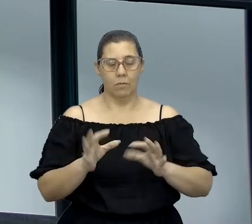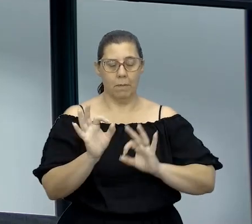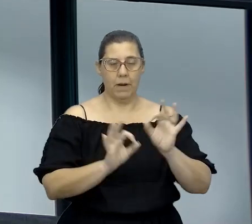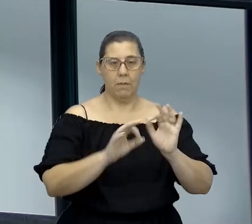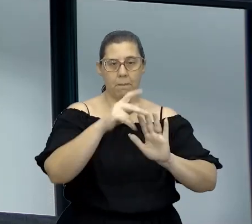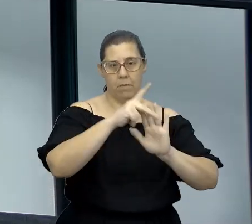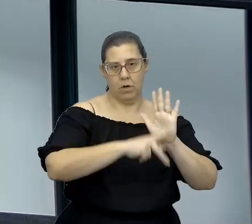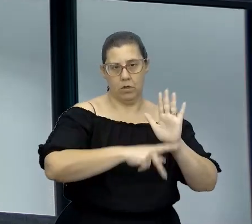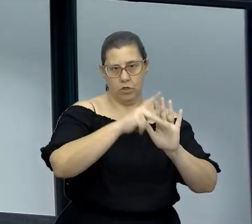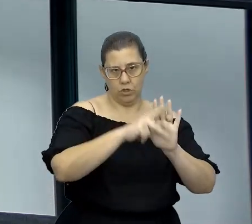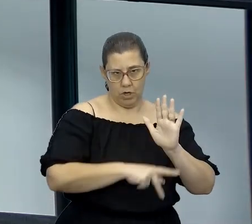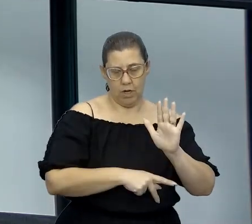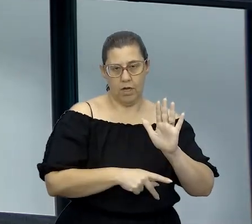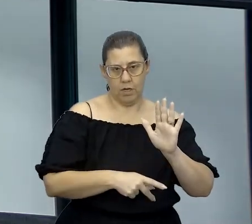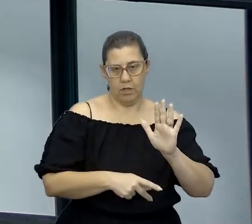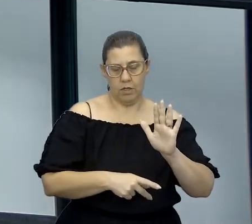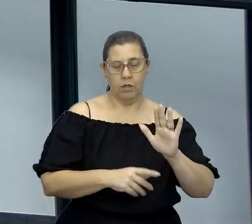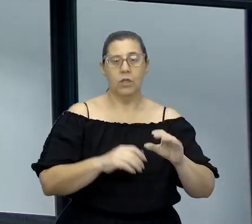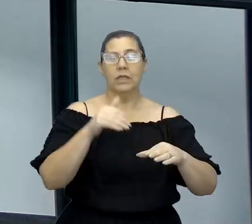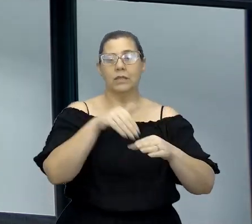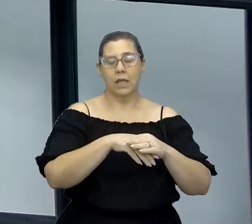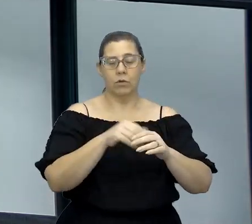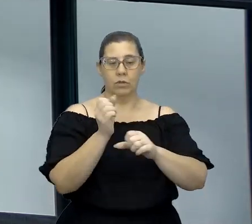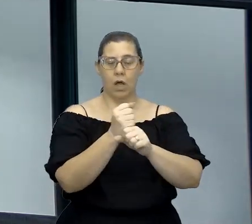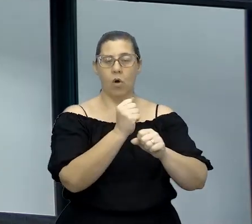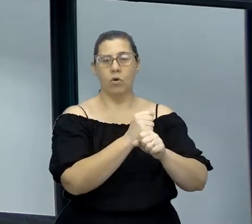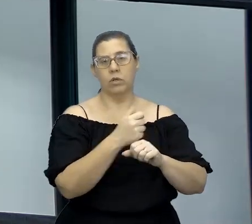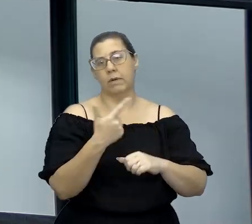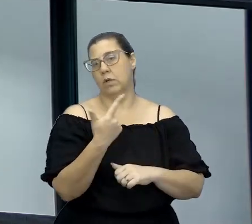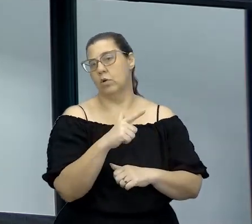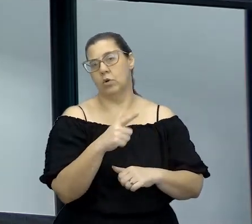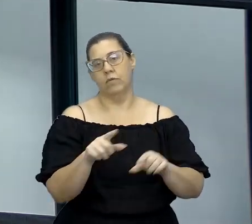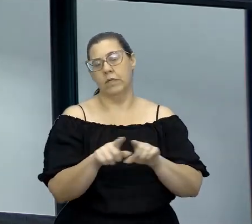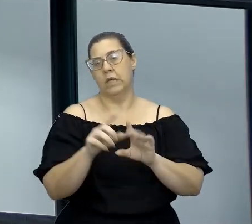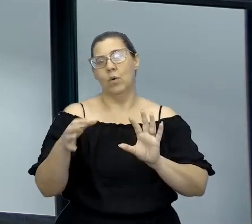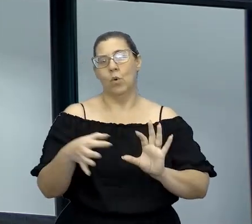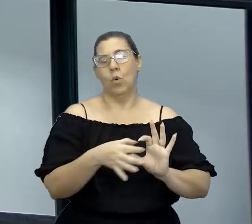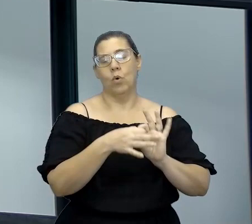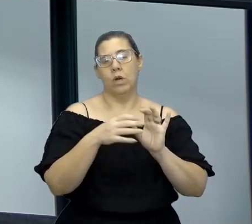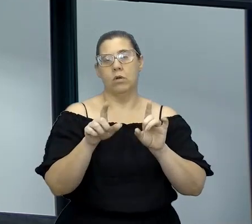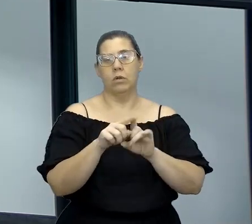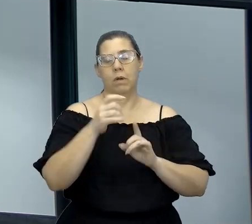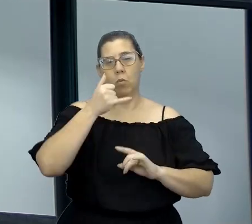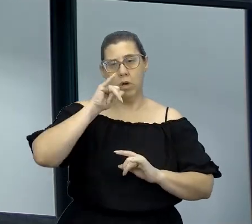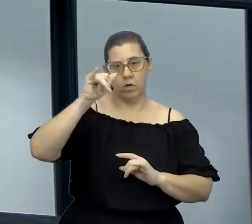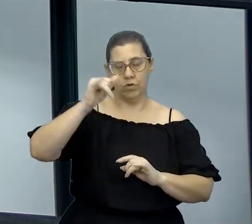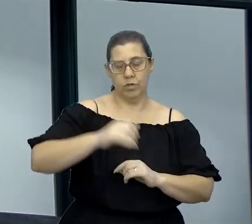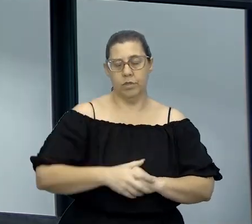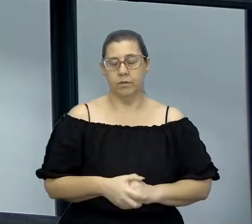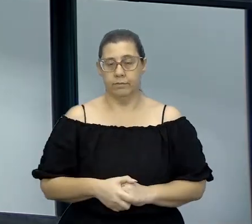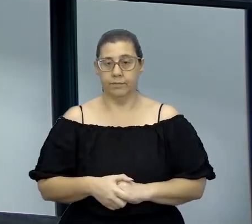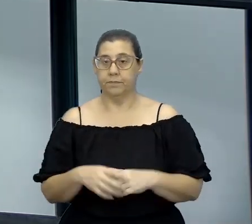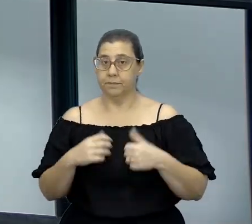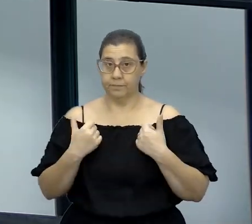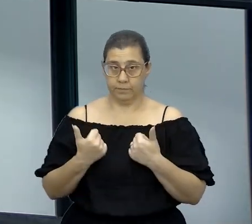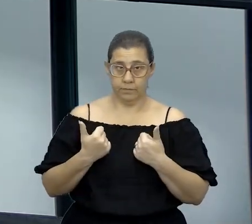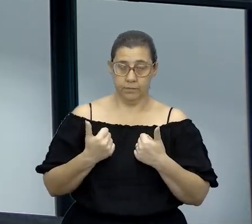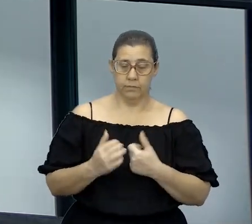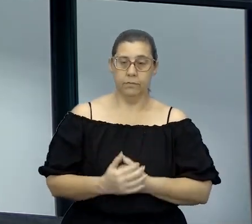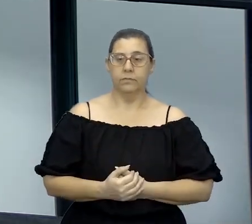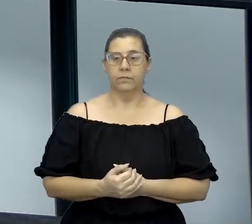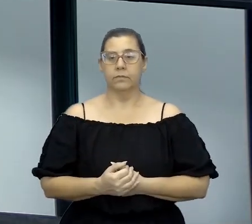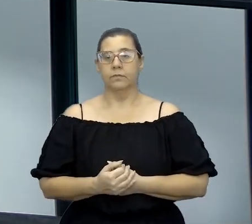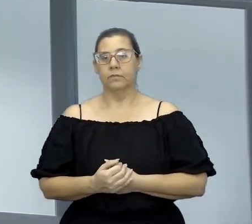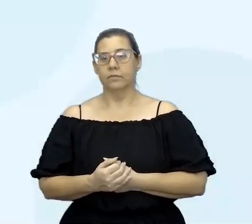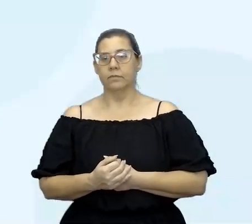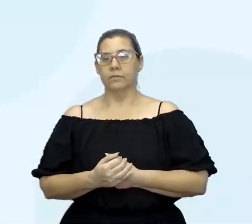projeto fotovoltaico na construção, ele também não vai ter ligação aí com a rede. Tudo bem? Então,